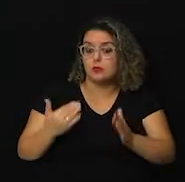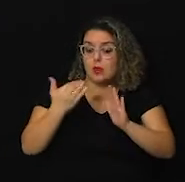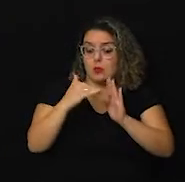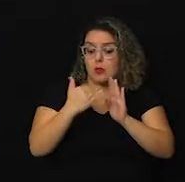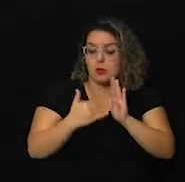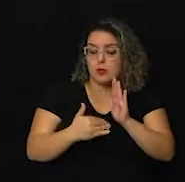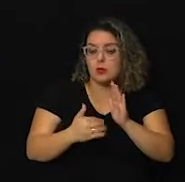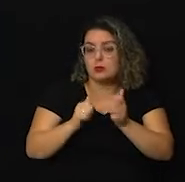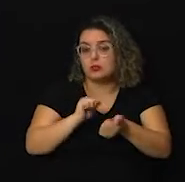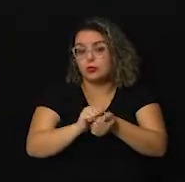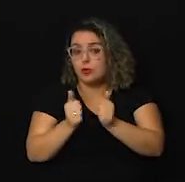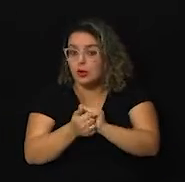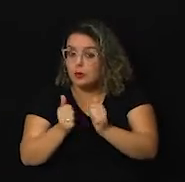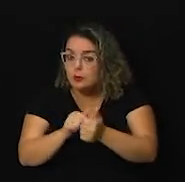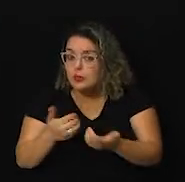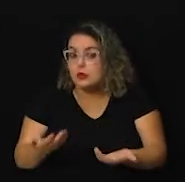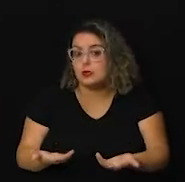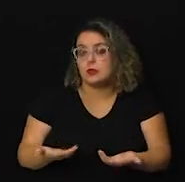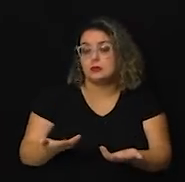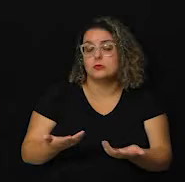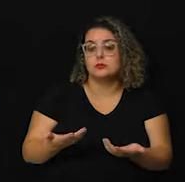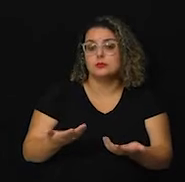vir uma pauta de ajuste,